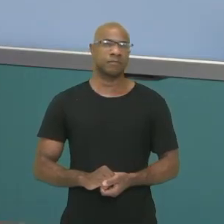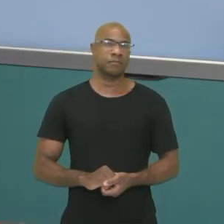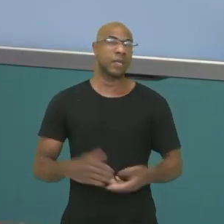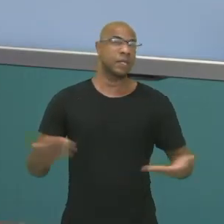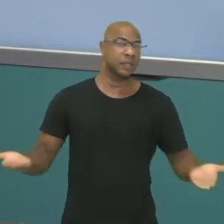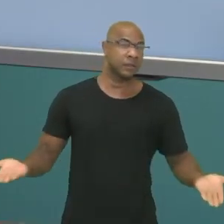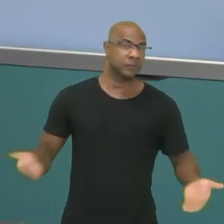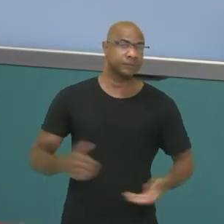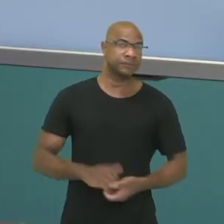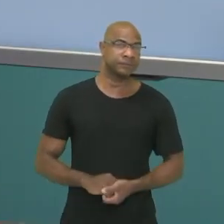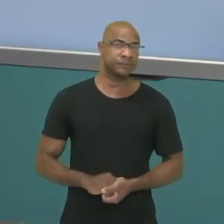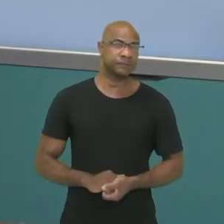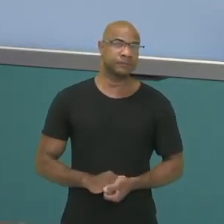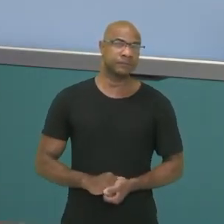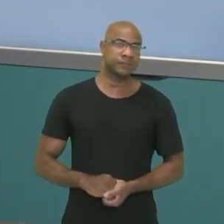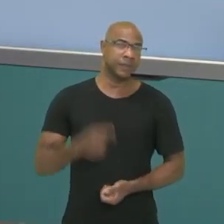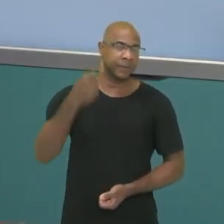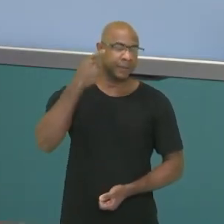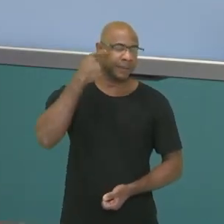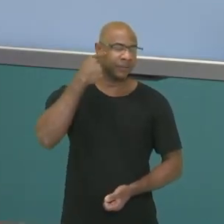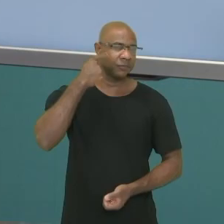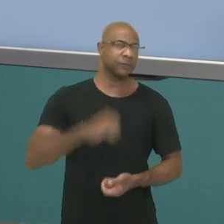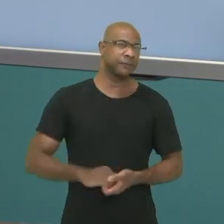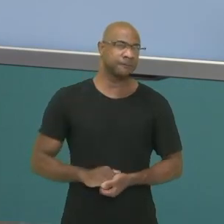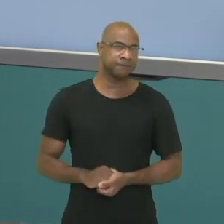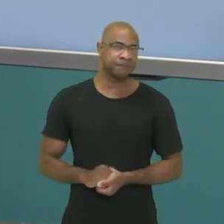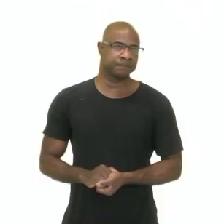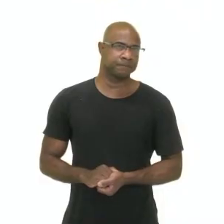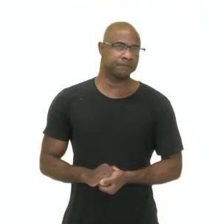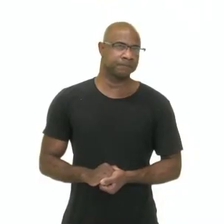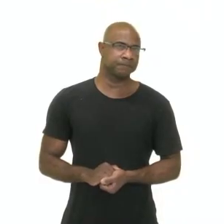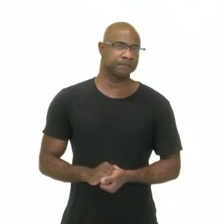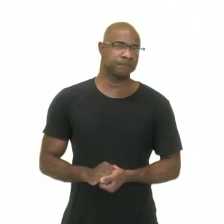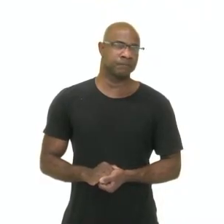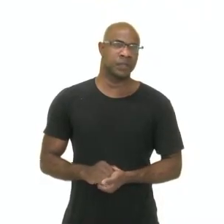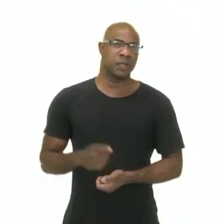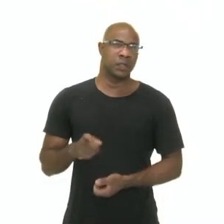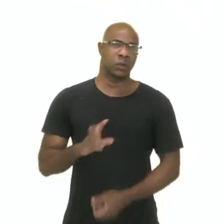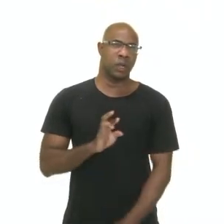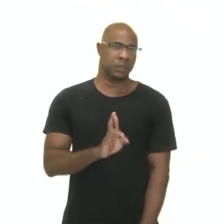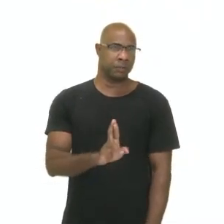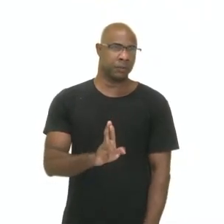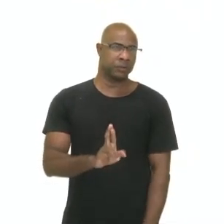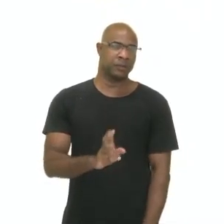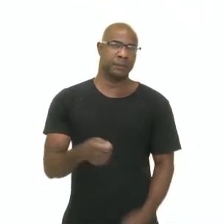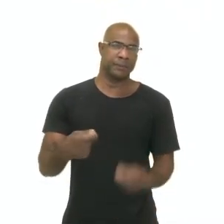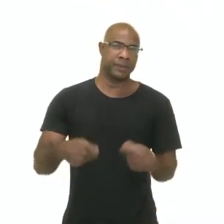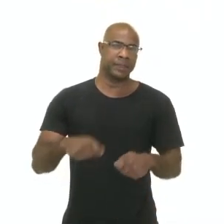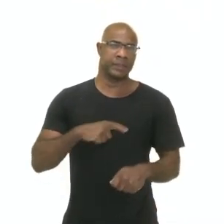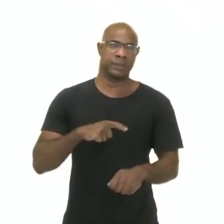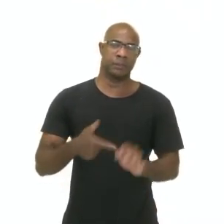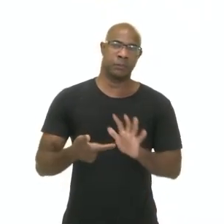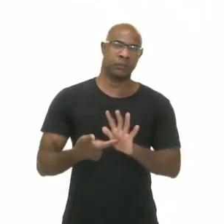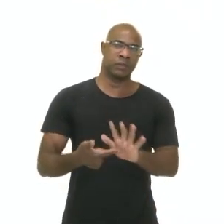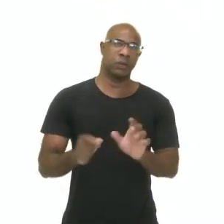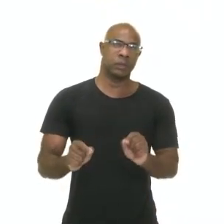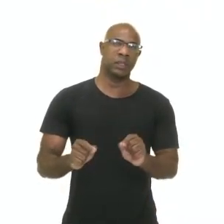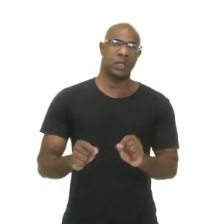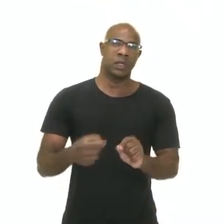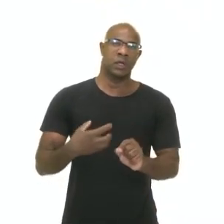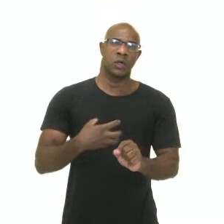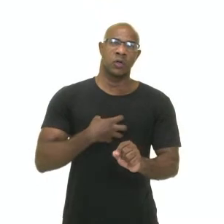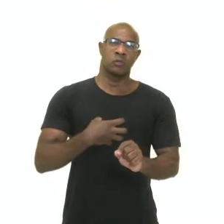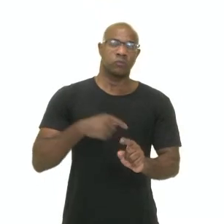E aí, pessoal, pensaram sobre essa questão? A sua resposta deve identificar as formas